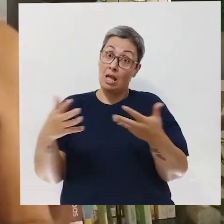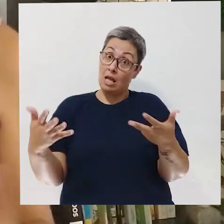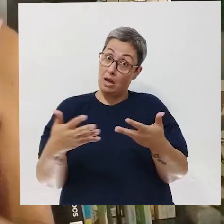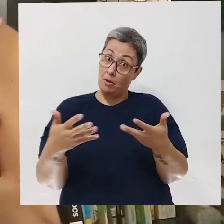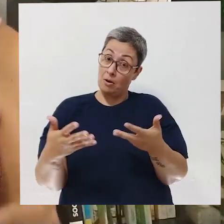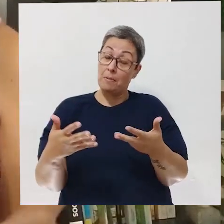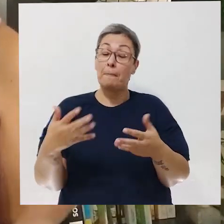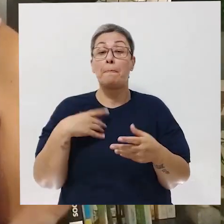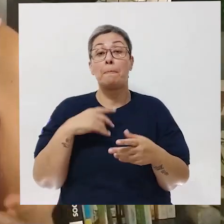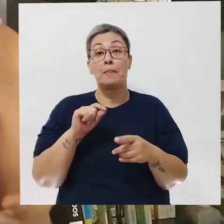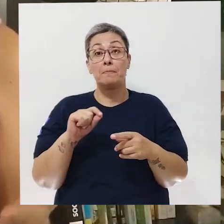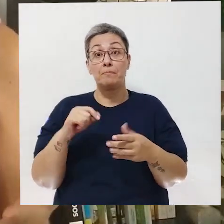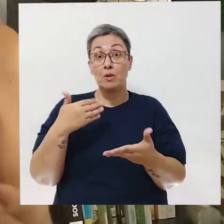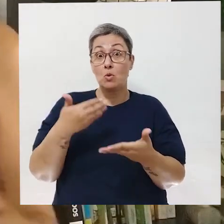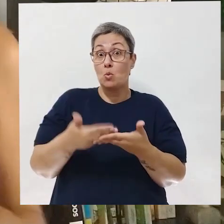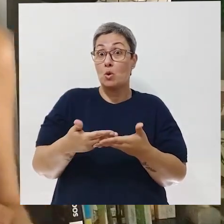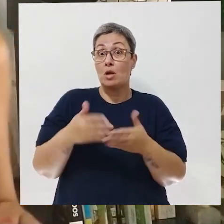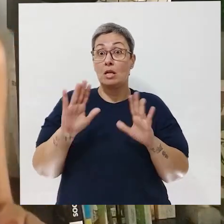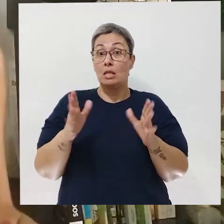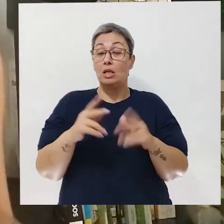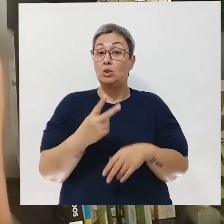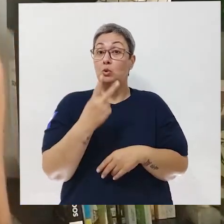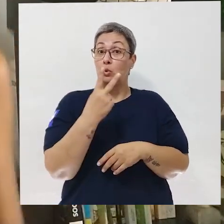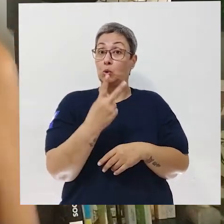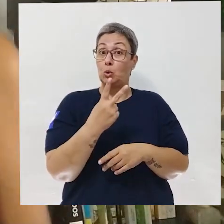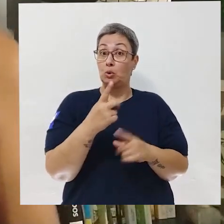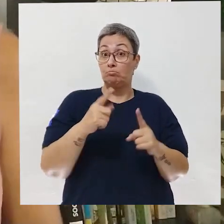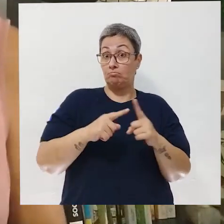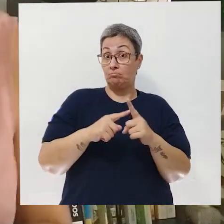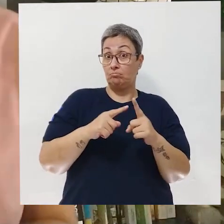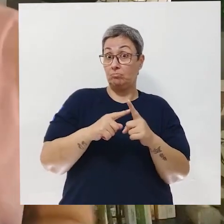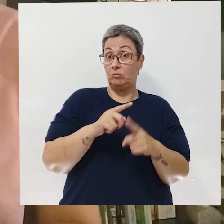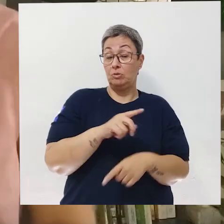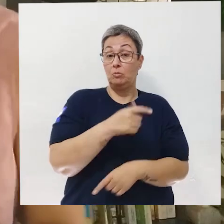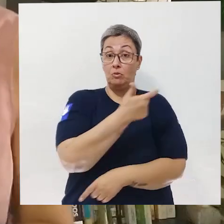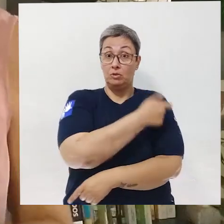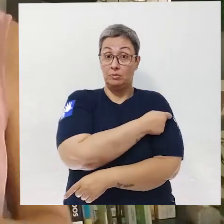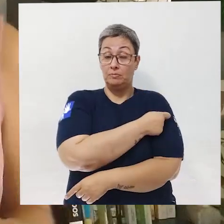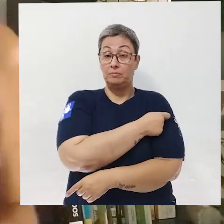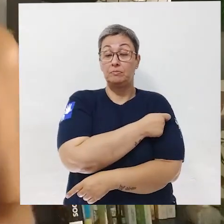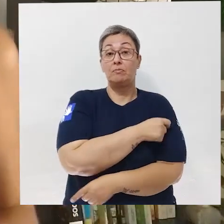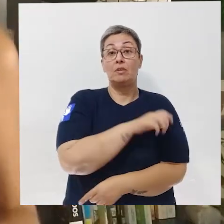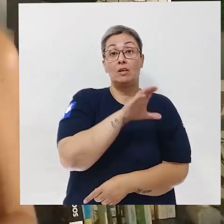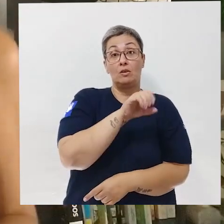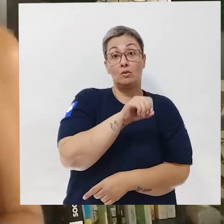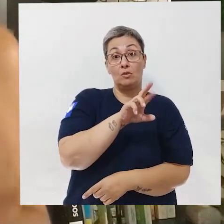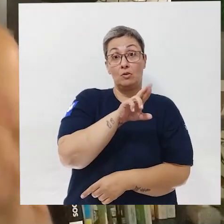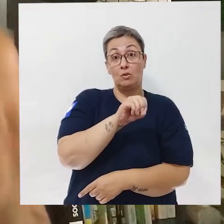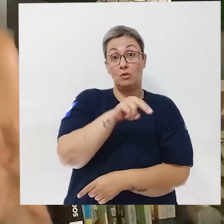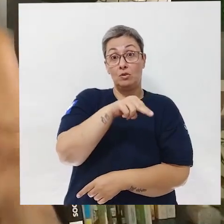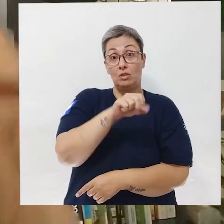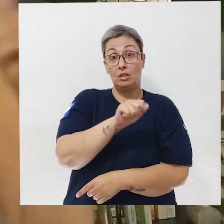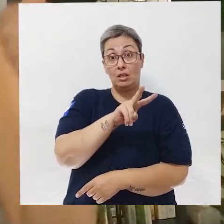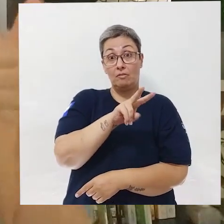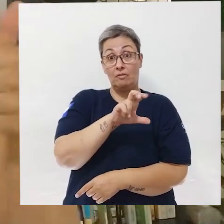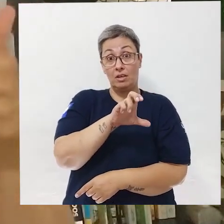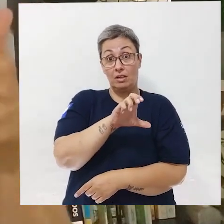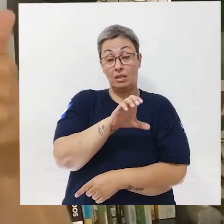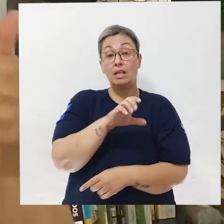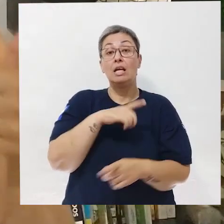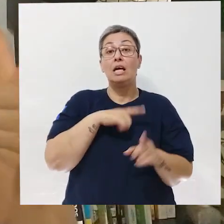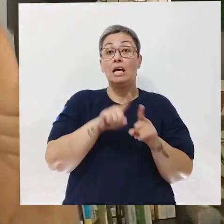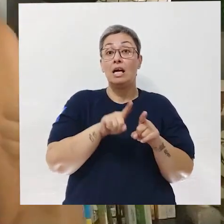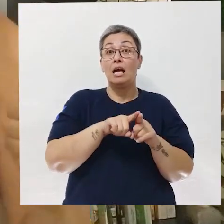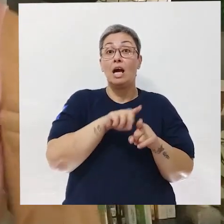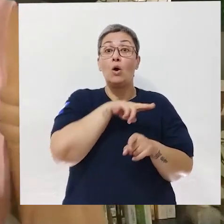enquanto, até o momento, a gente tem duas vacinas, né, diferentes aí. A gente tem a Coronavac, que ela é do Instituto